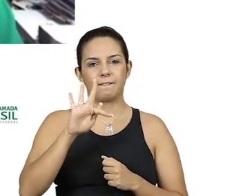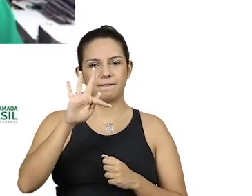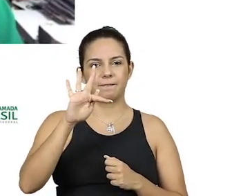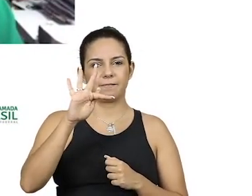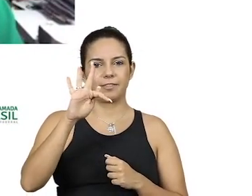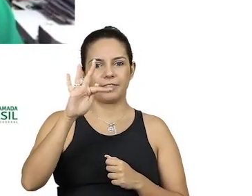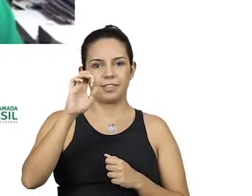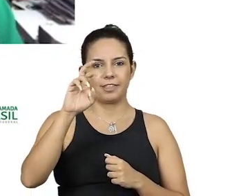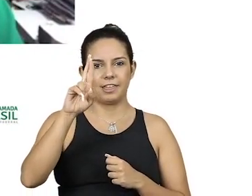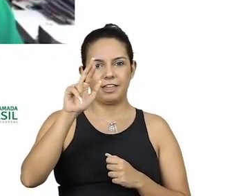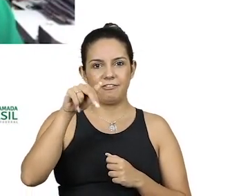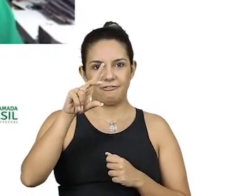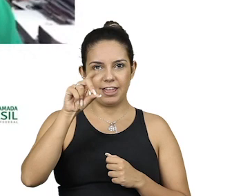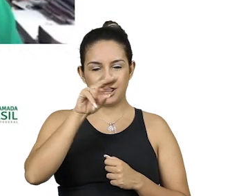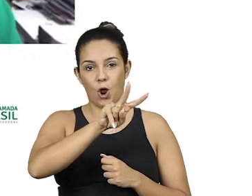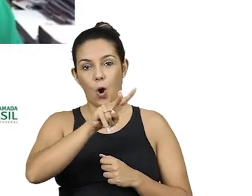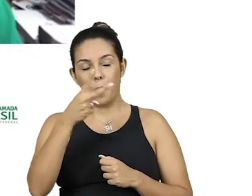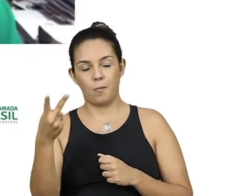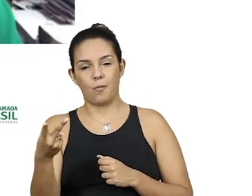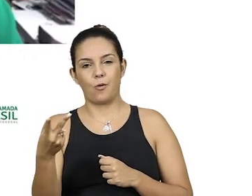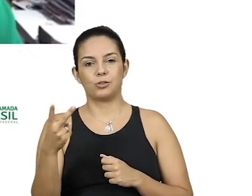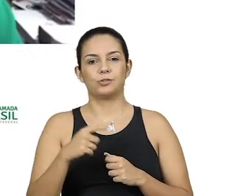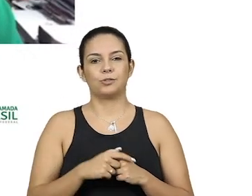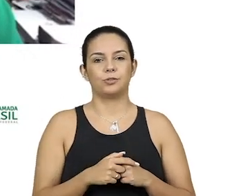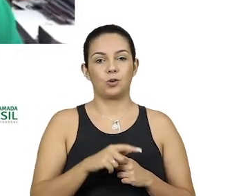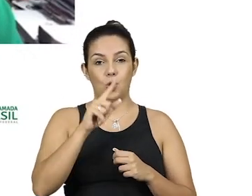Fernando era o oposto de Rubem,